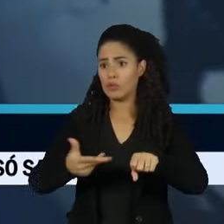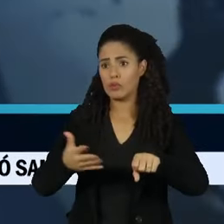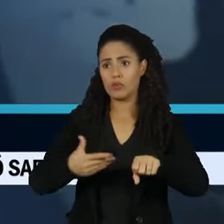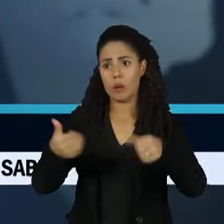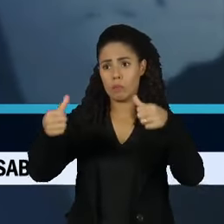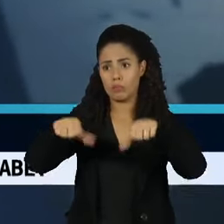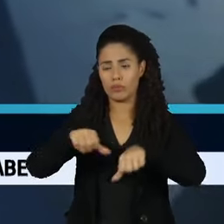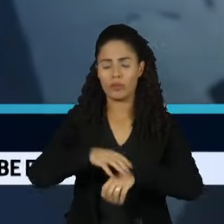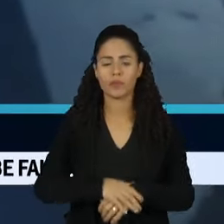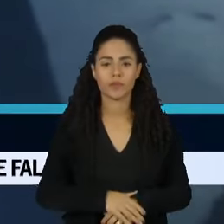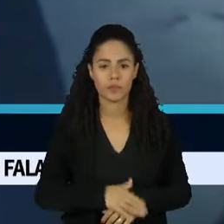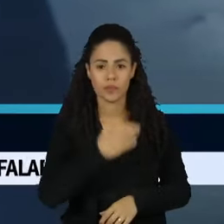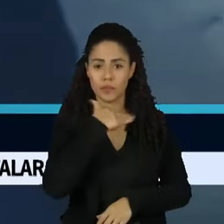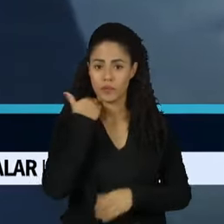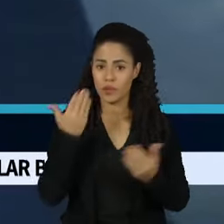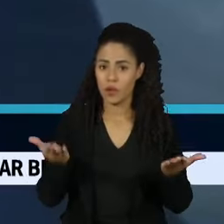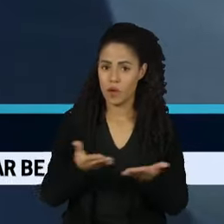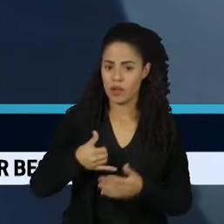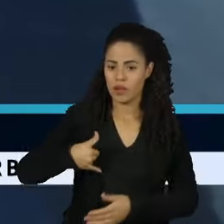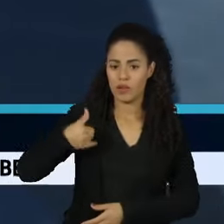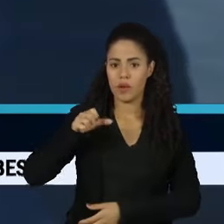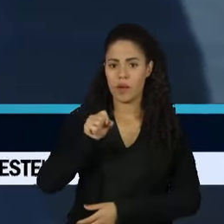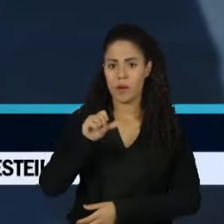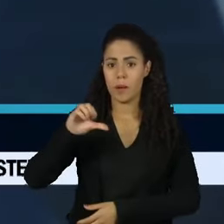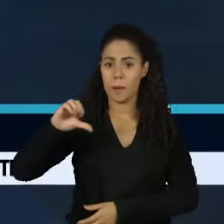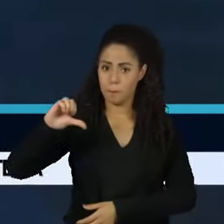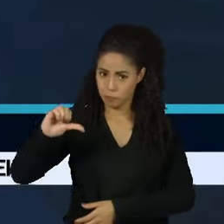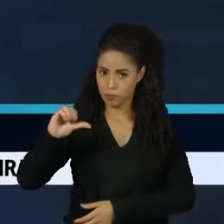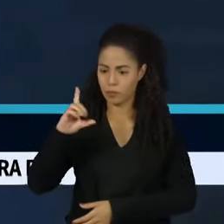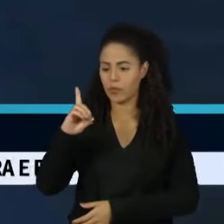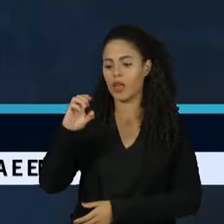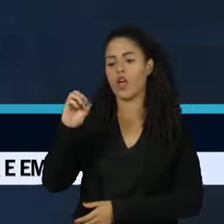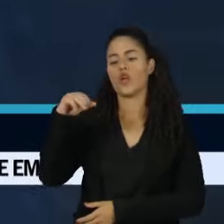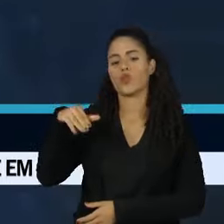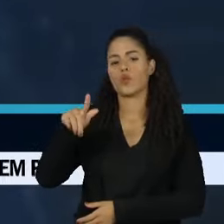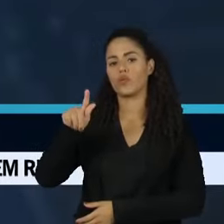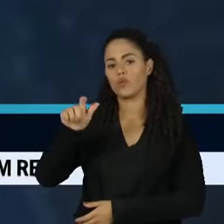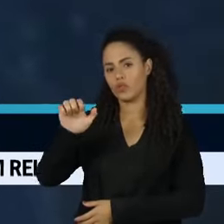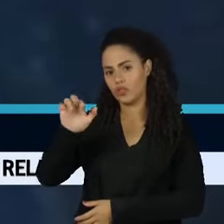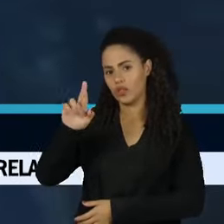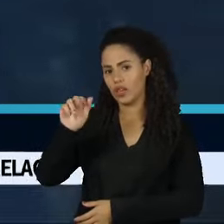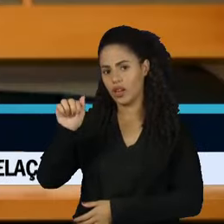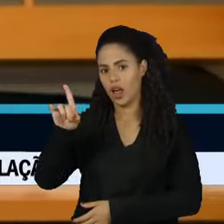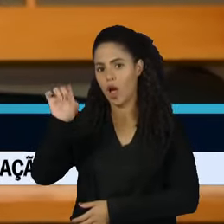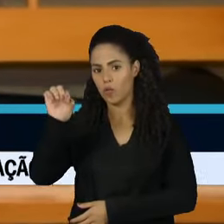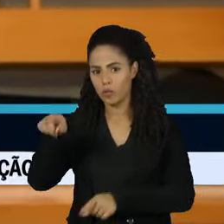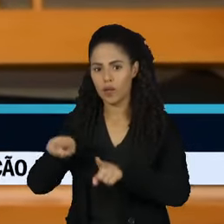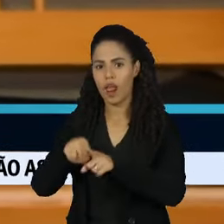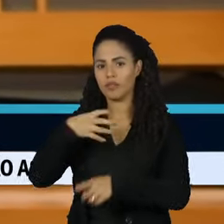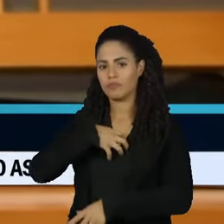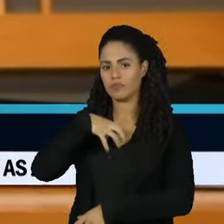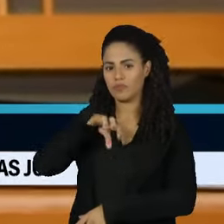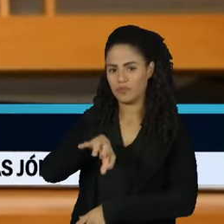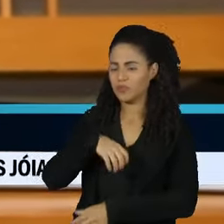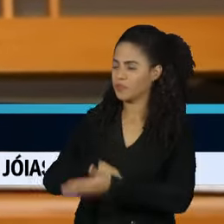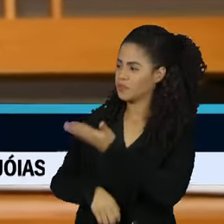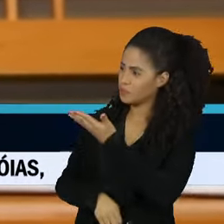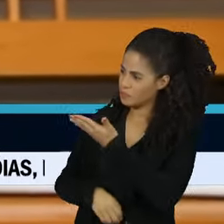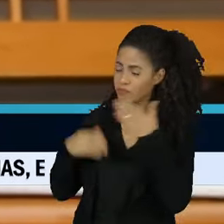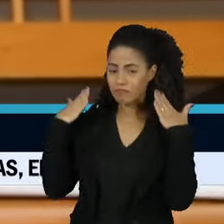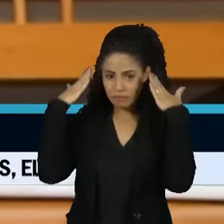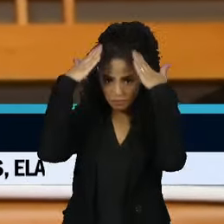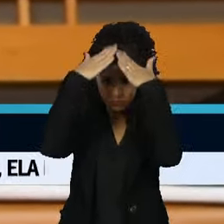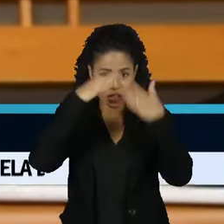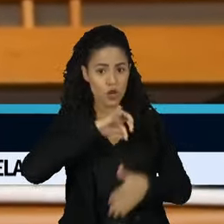E faleceu hoje, aos 89 anos de idade, Dom Geraldo Magela, arcebispo emérito de Salvador. Dom Geraldo